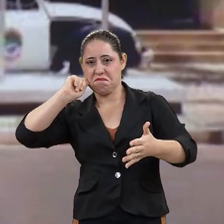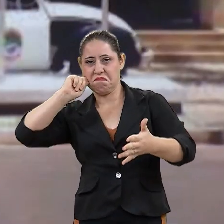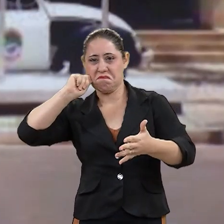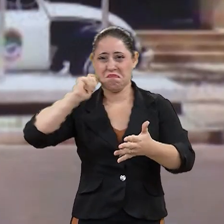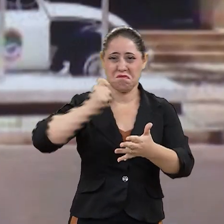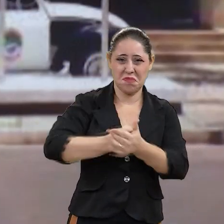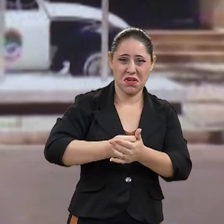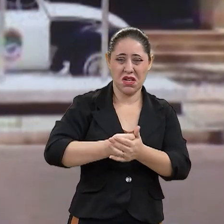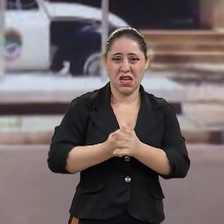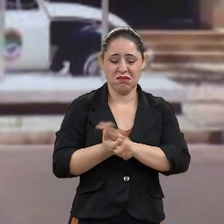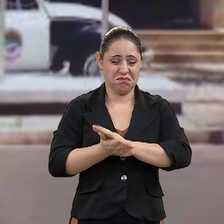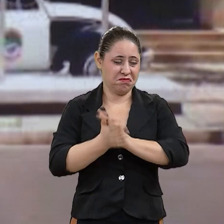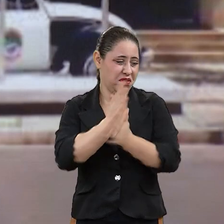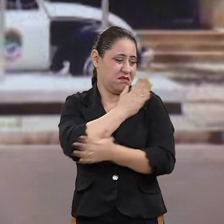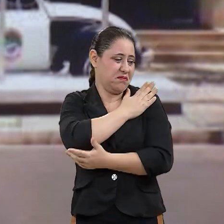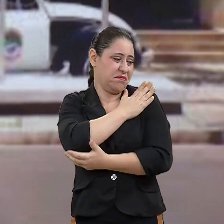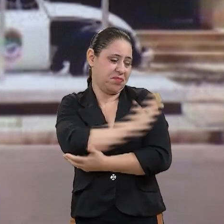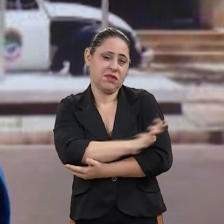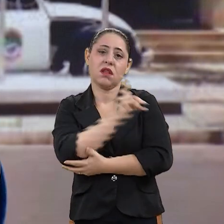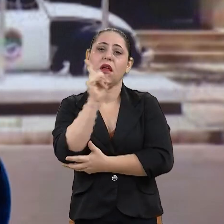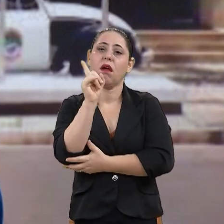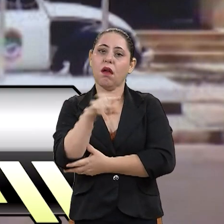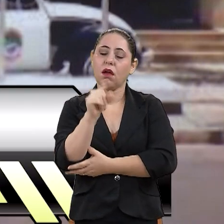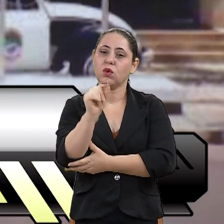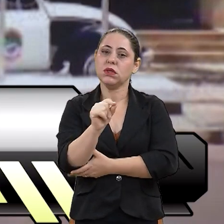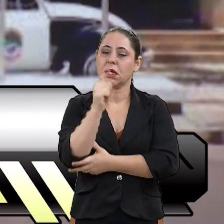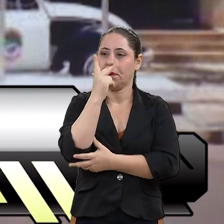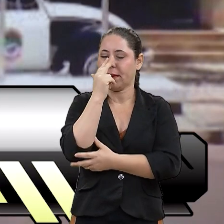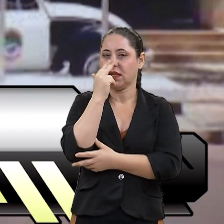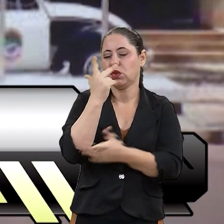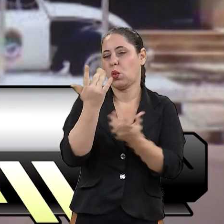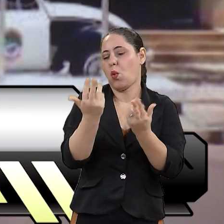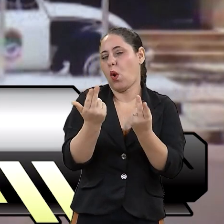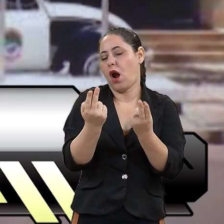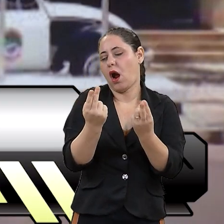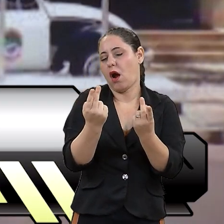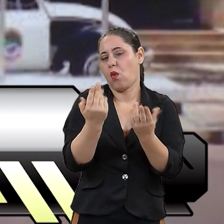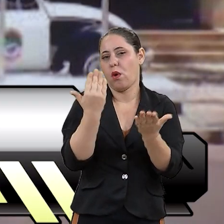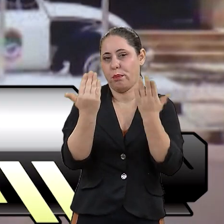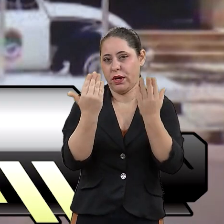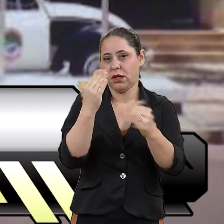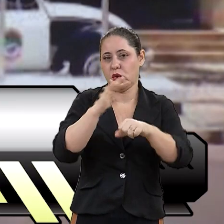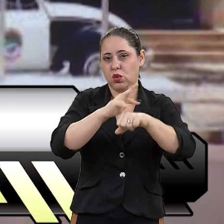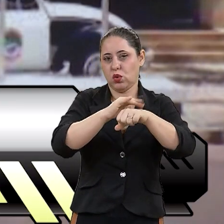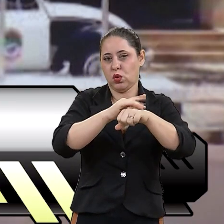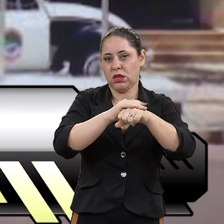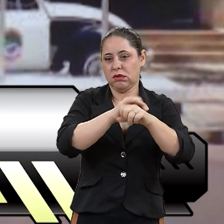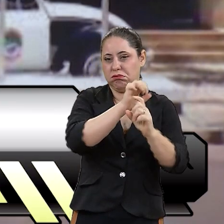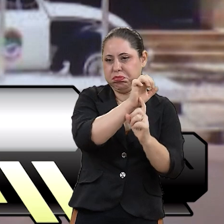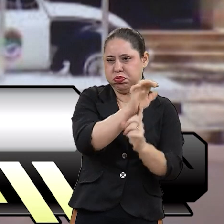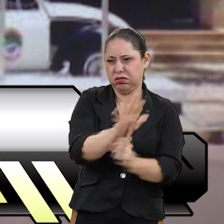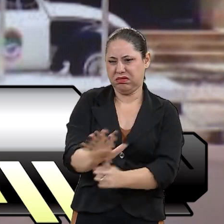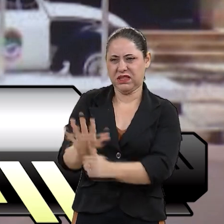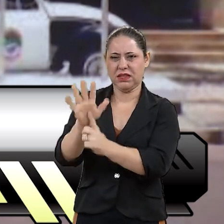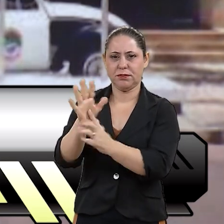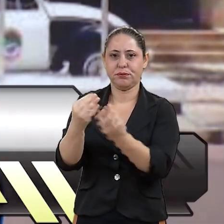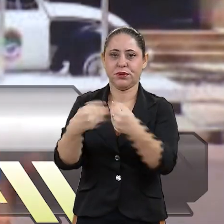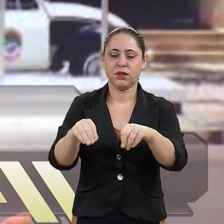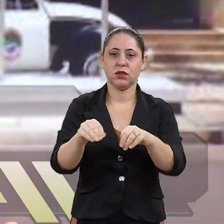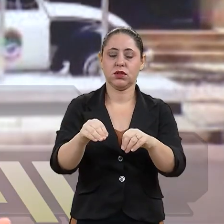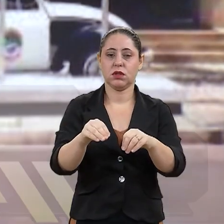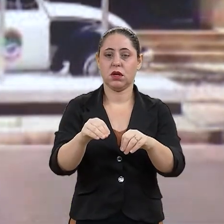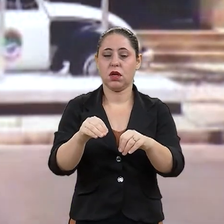racismo, são epidemias que afetam todas as pessoas, né? Afetam principalmente